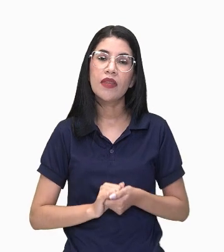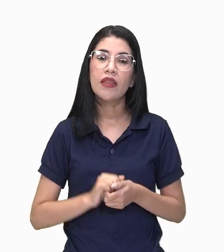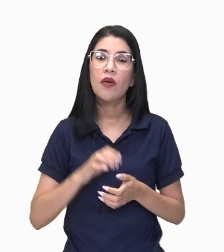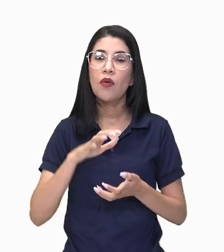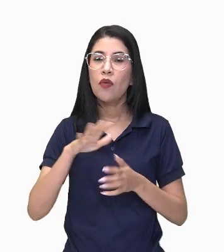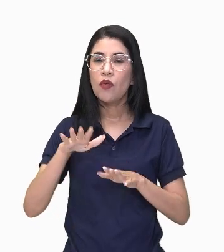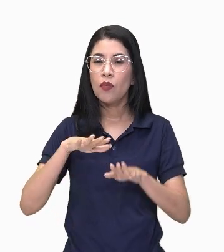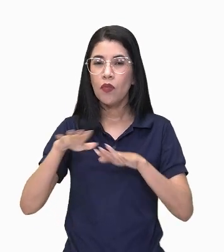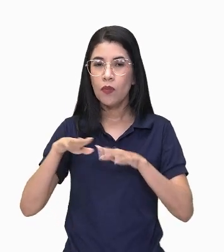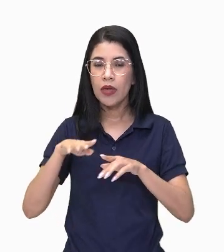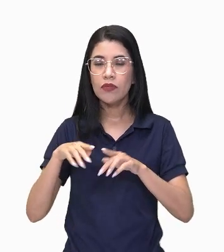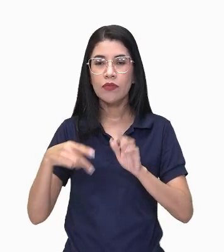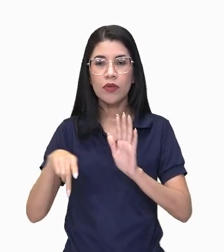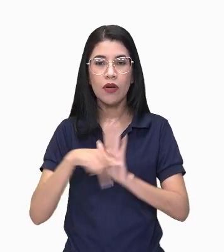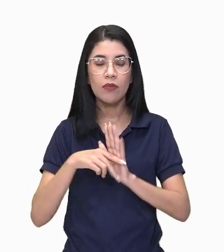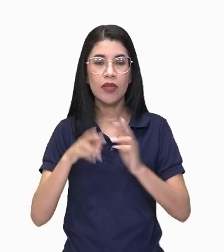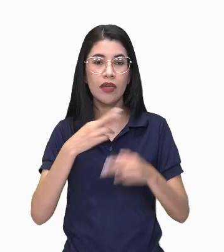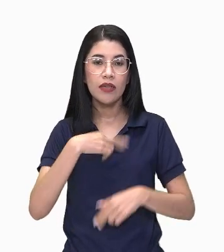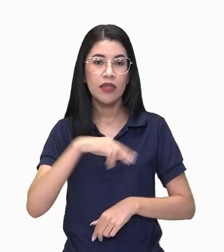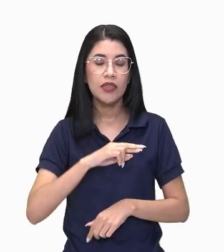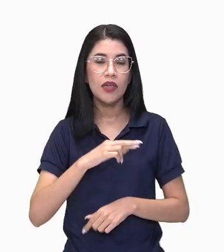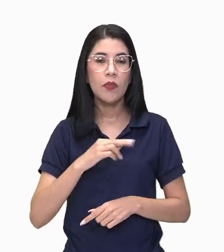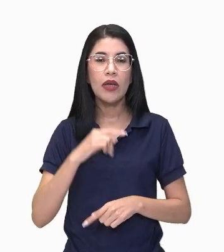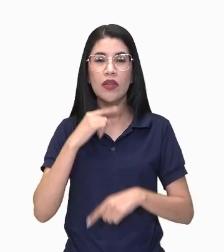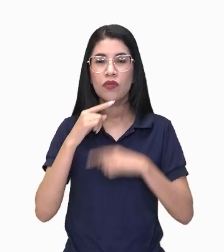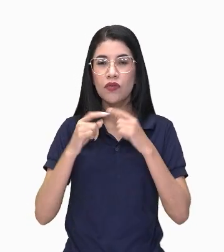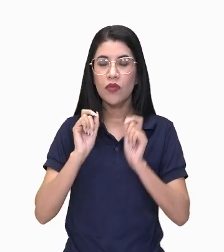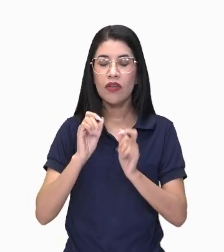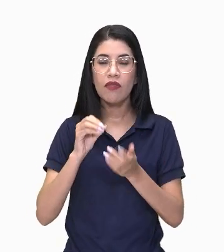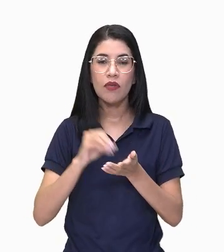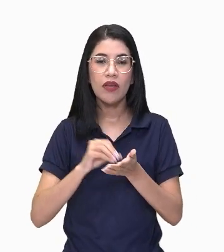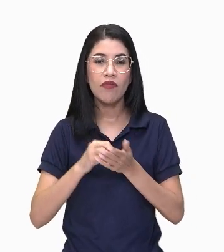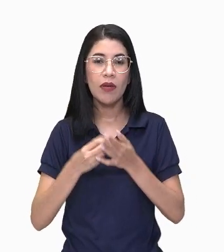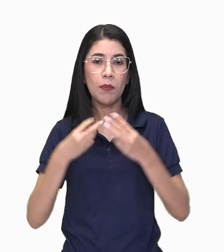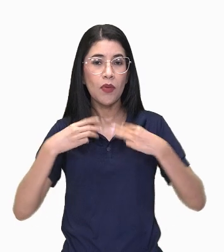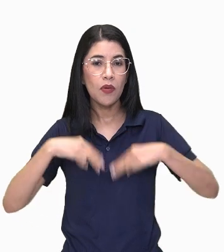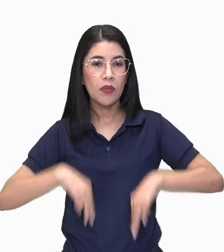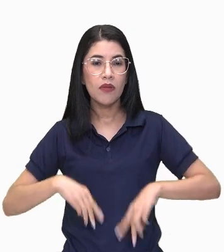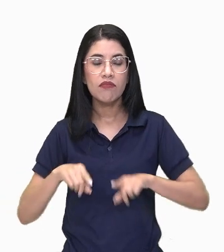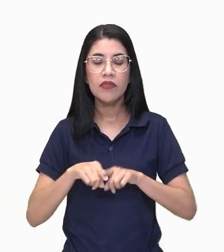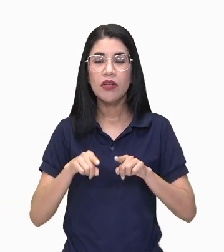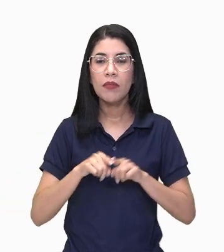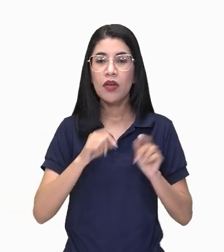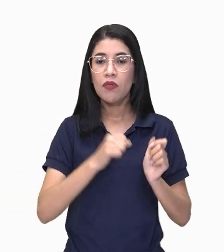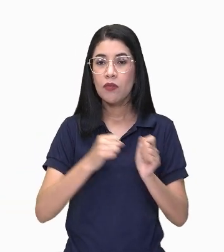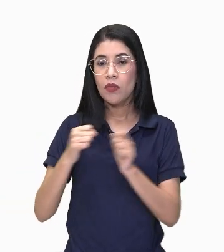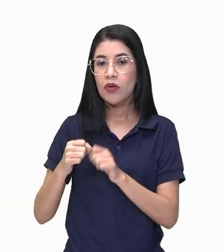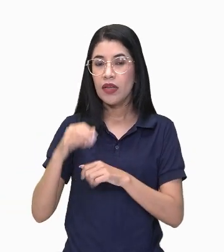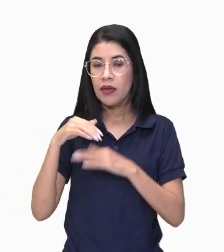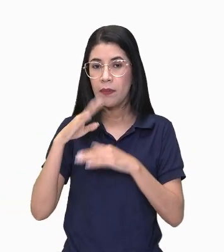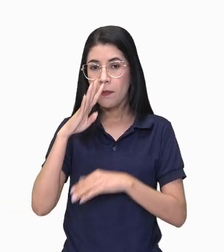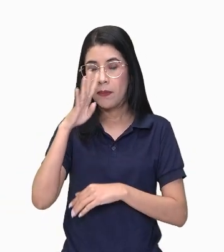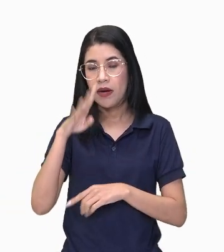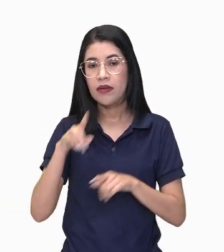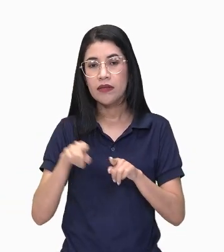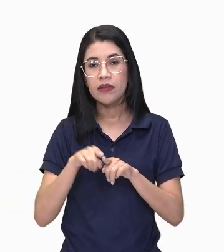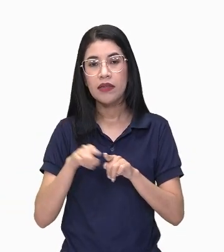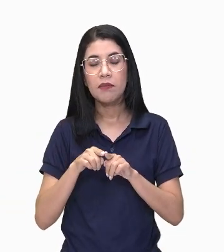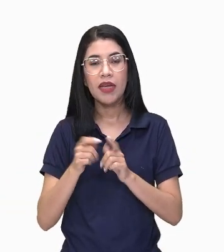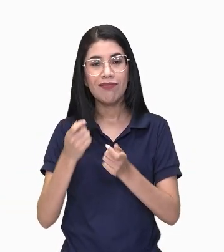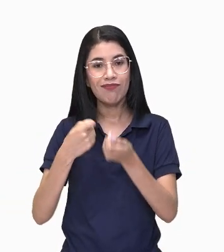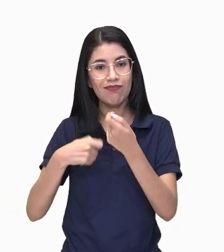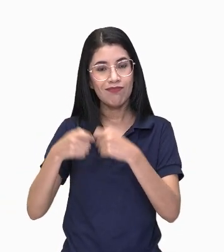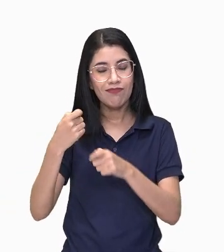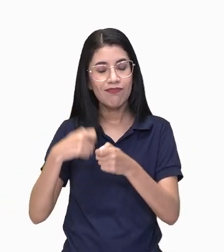movimentos religiosos questionavam a falta de moralidade, o abuso do poder, a avareza, a